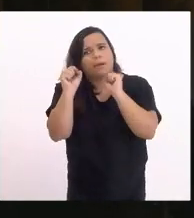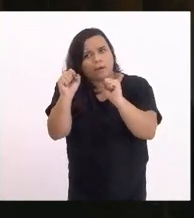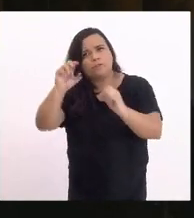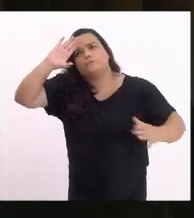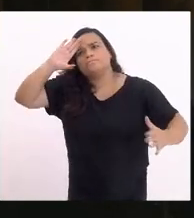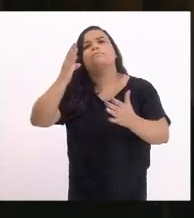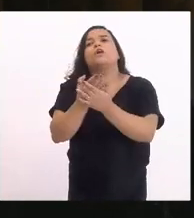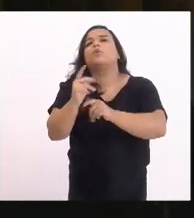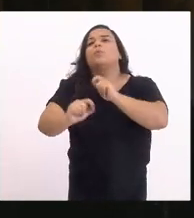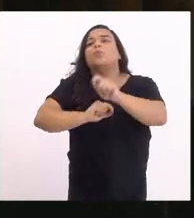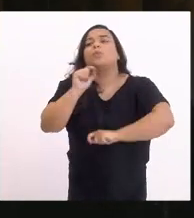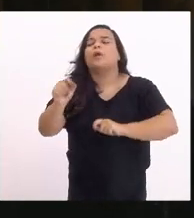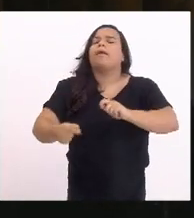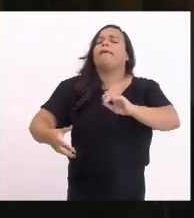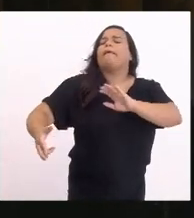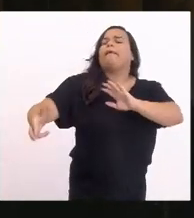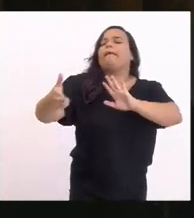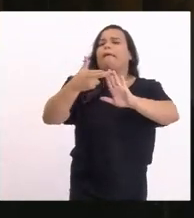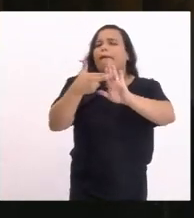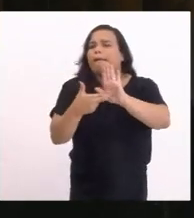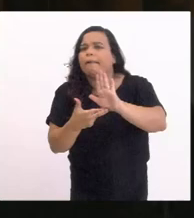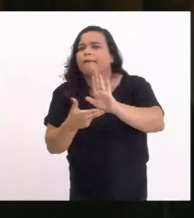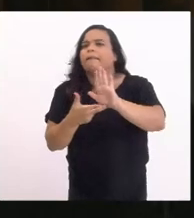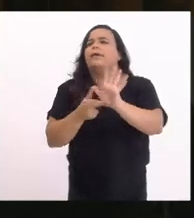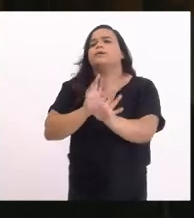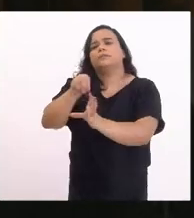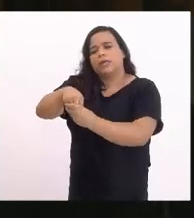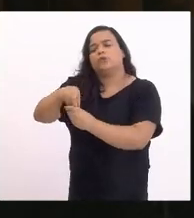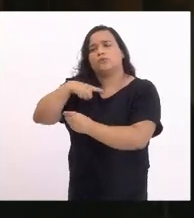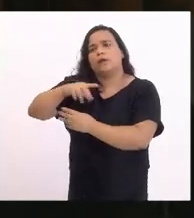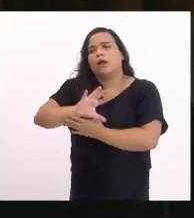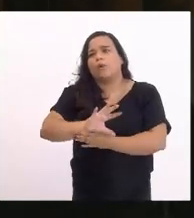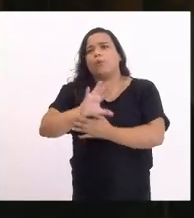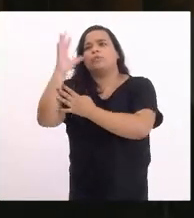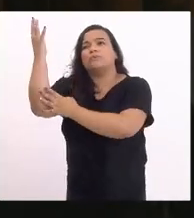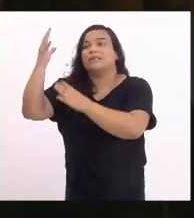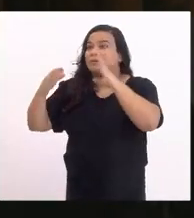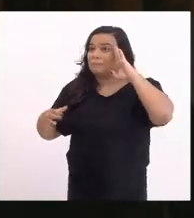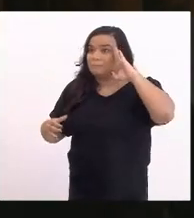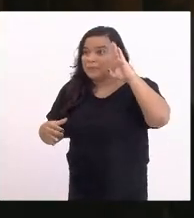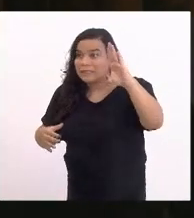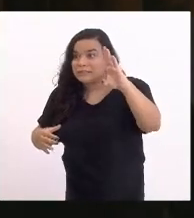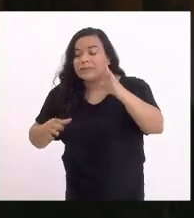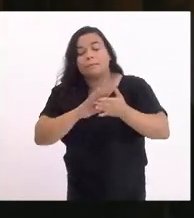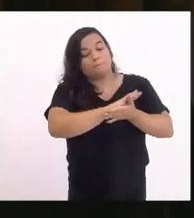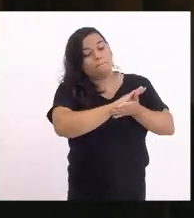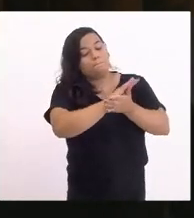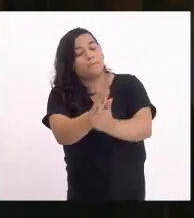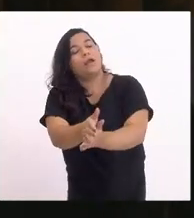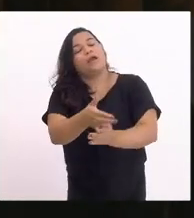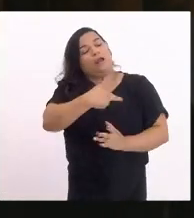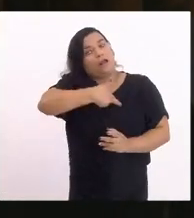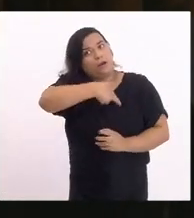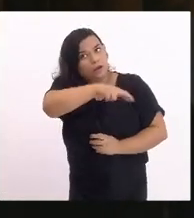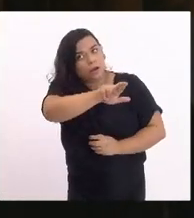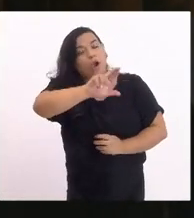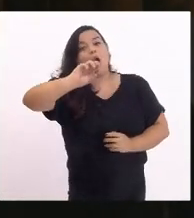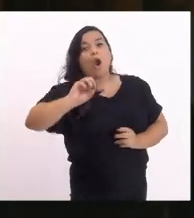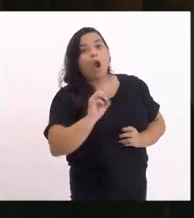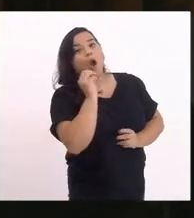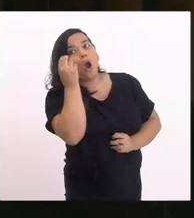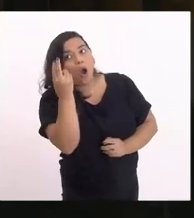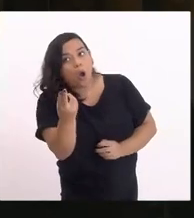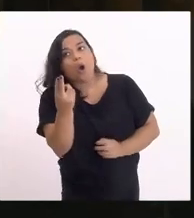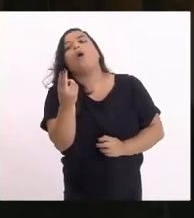acreditar, via de regra, isso acontece nos casos, principalmente, ou de preconceito religioso, ou de